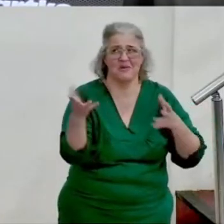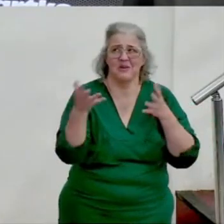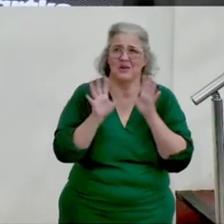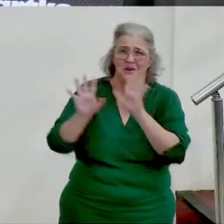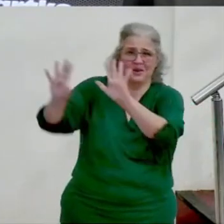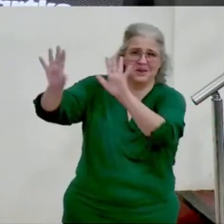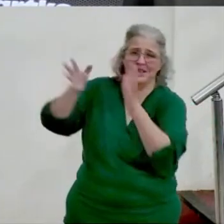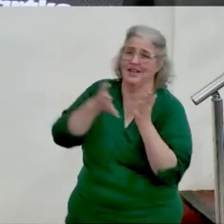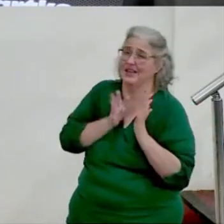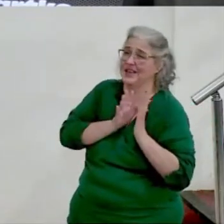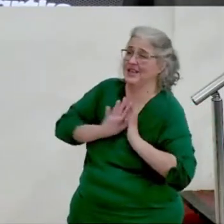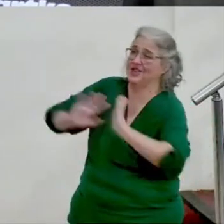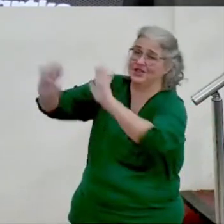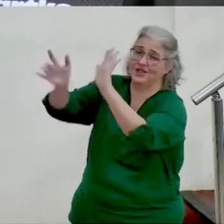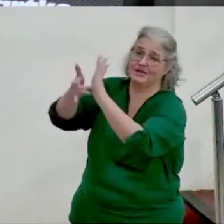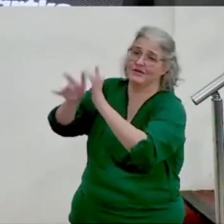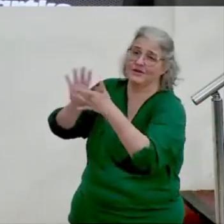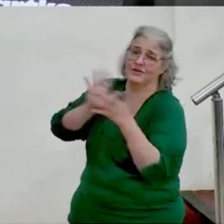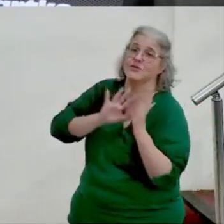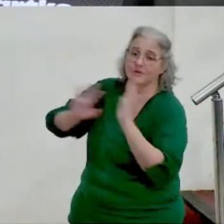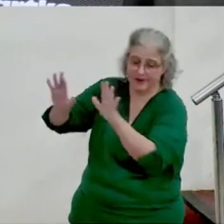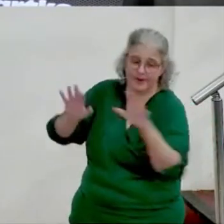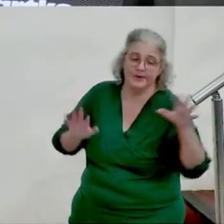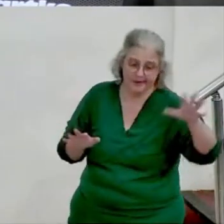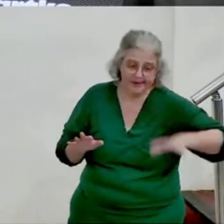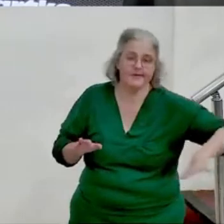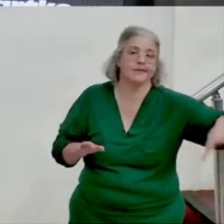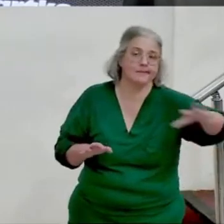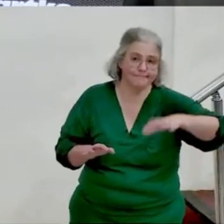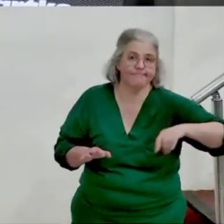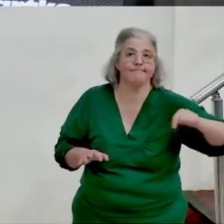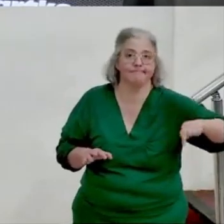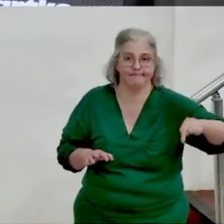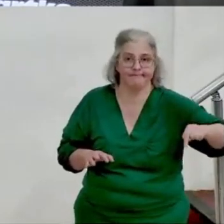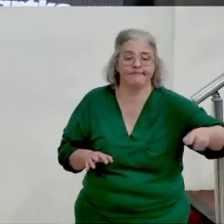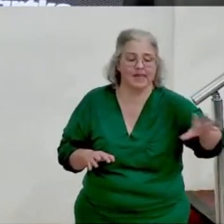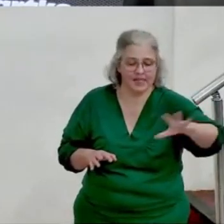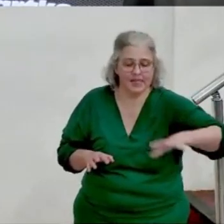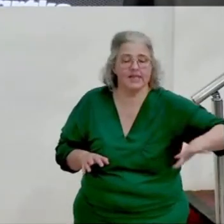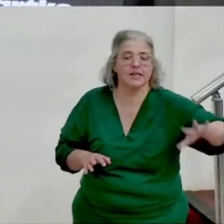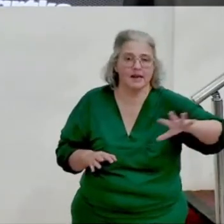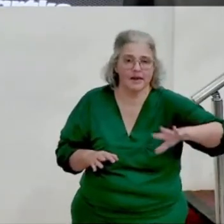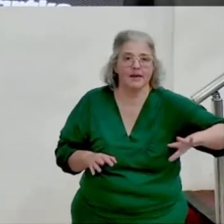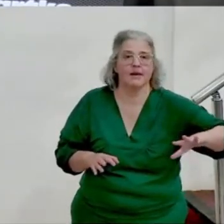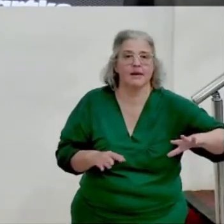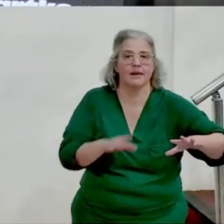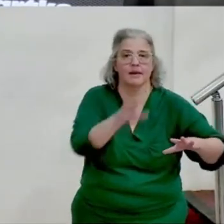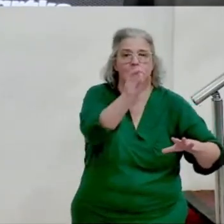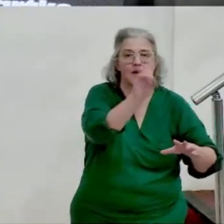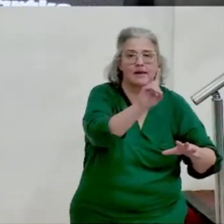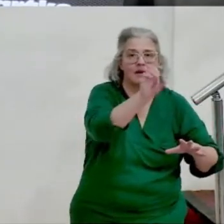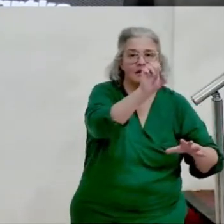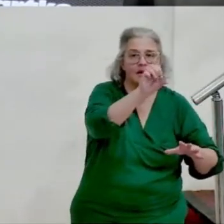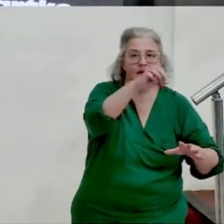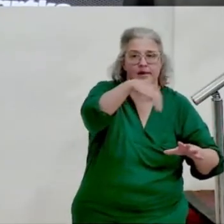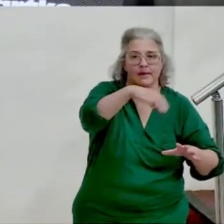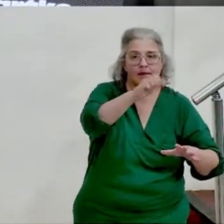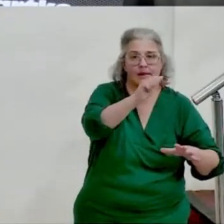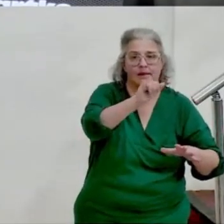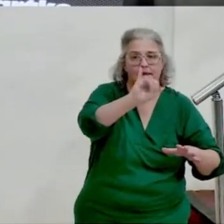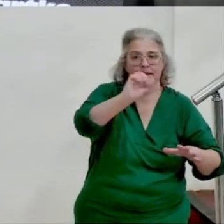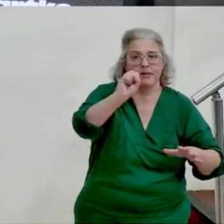Cristo Jesus. Estes são os demais. Então é eles que andam dizendo paz e segurança. E é sobre eles